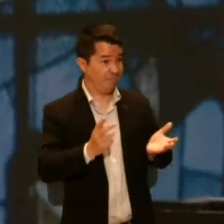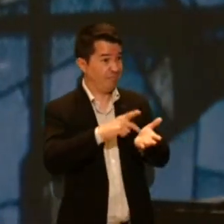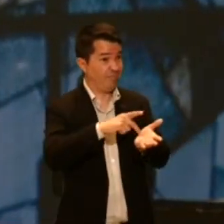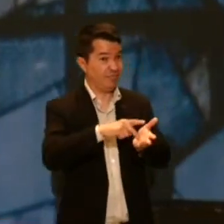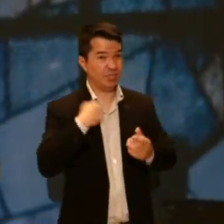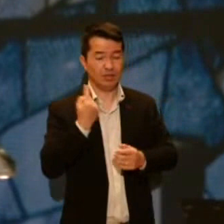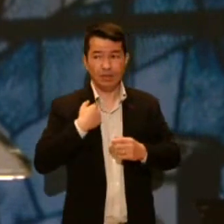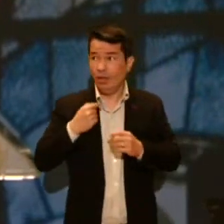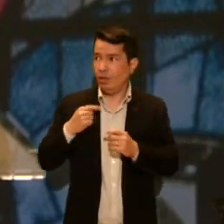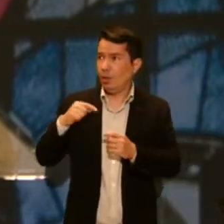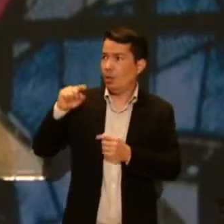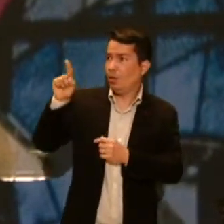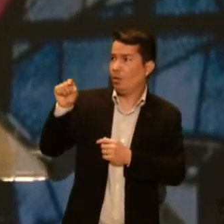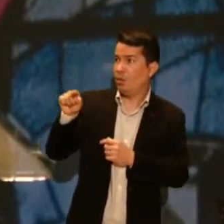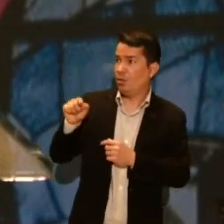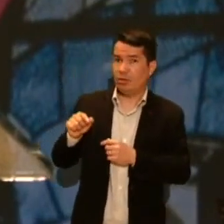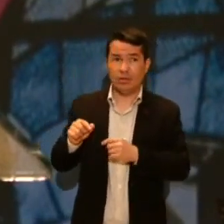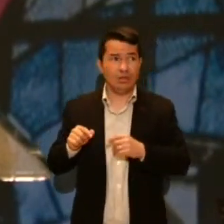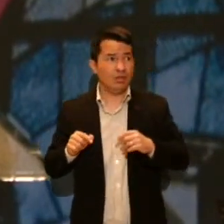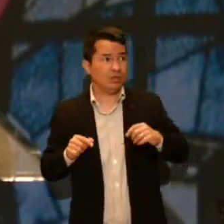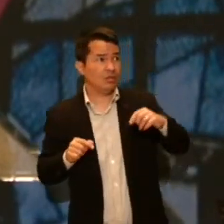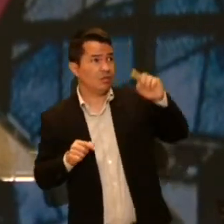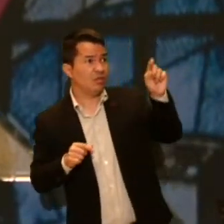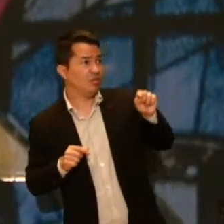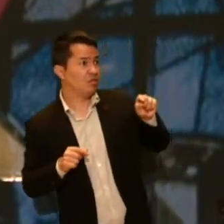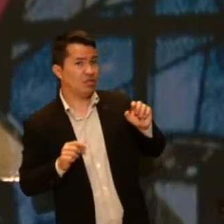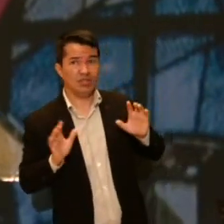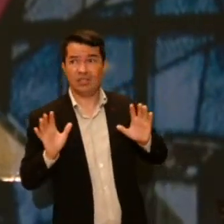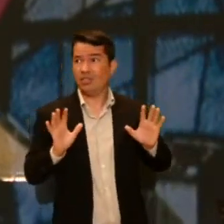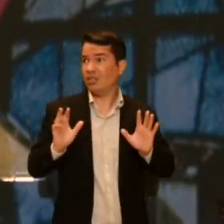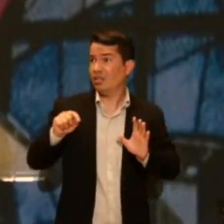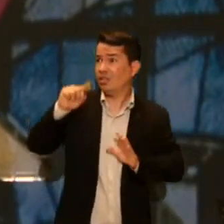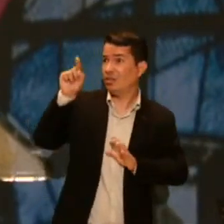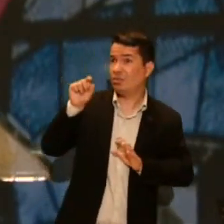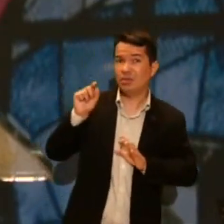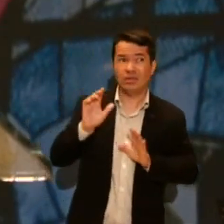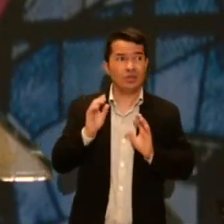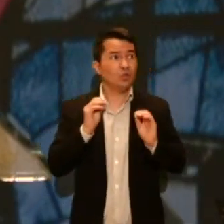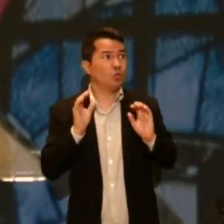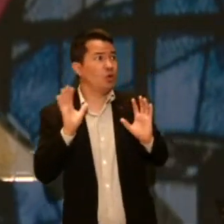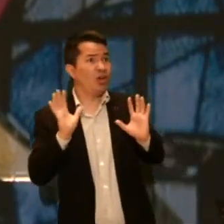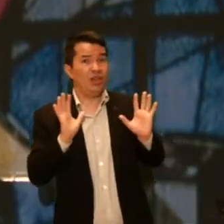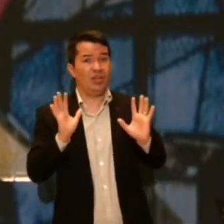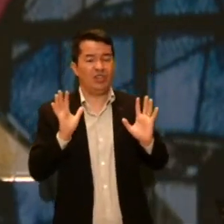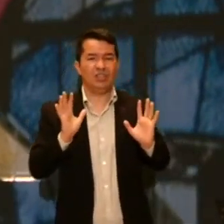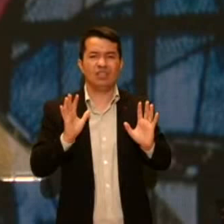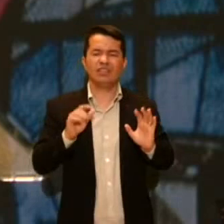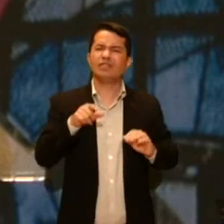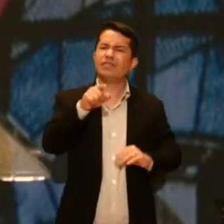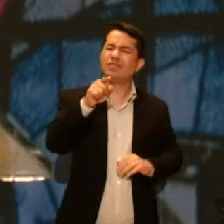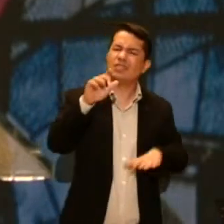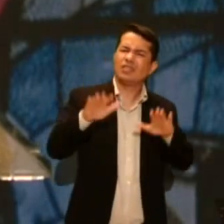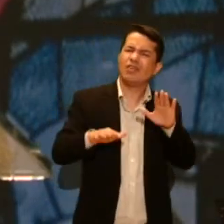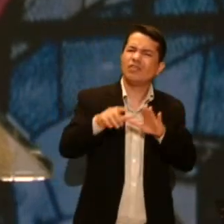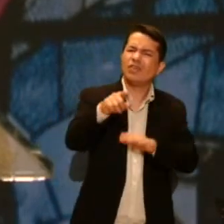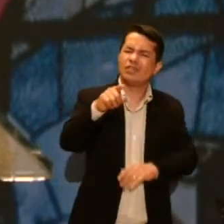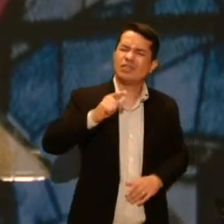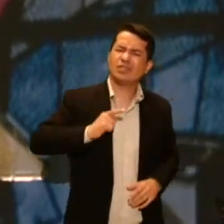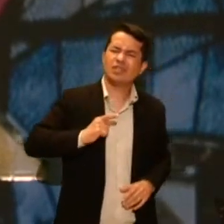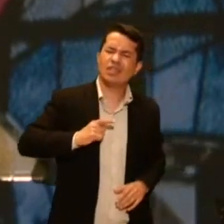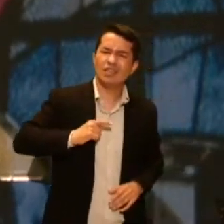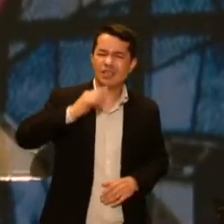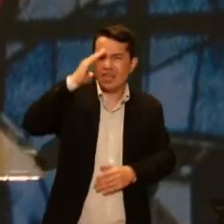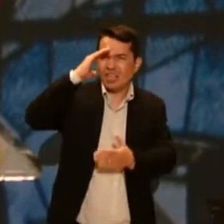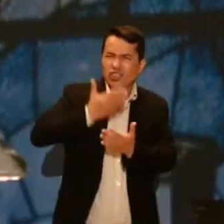E, naturalmente, se você é uma pessoa que está refletindo a sua fé, o seu pensamento, o